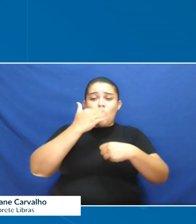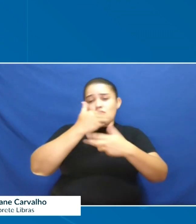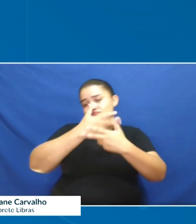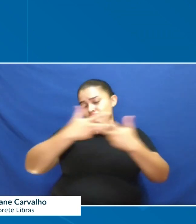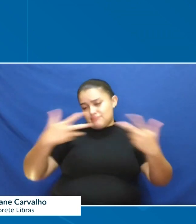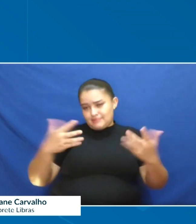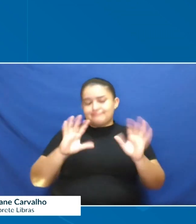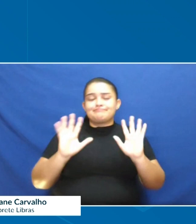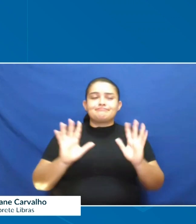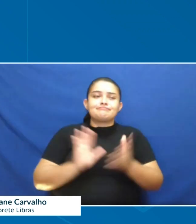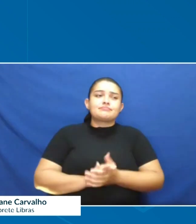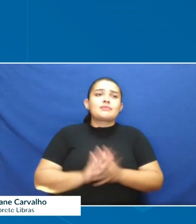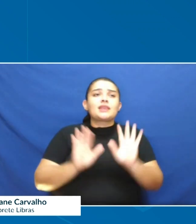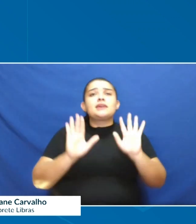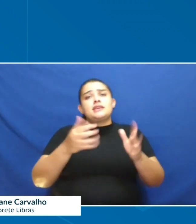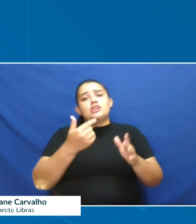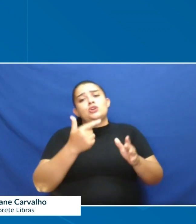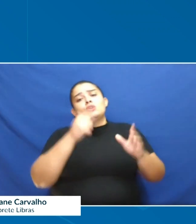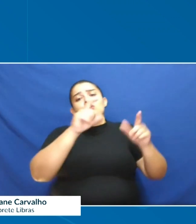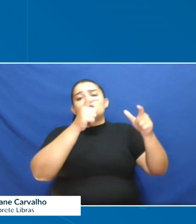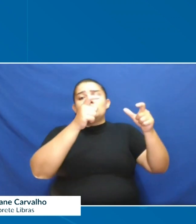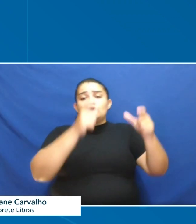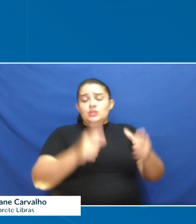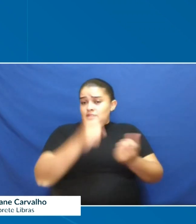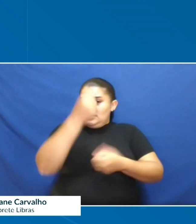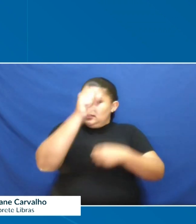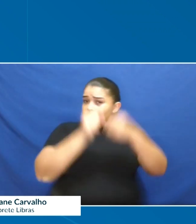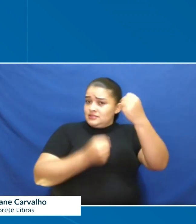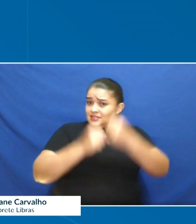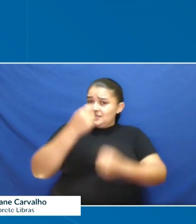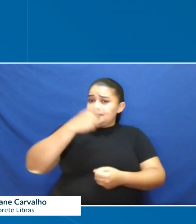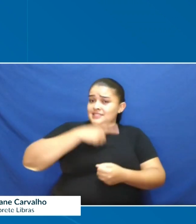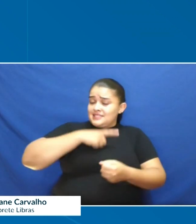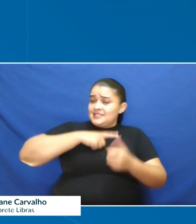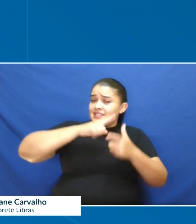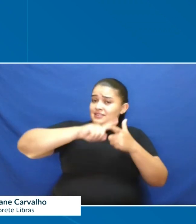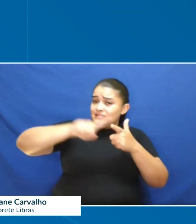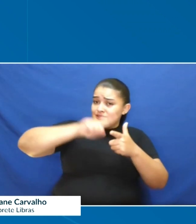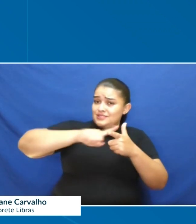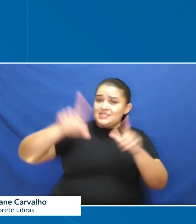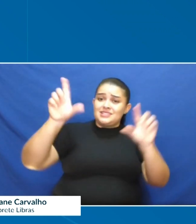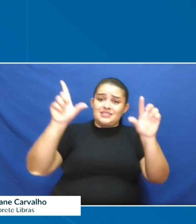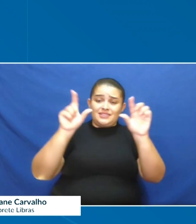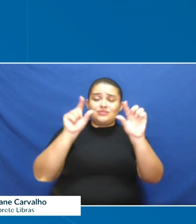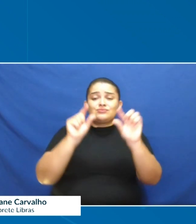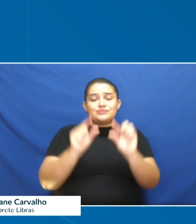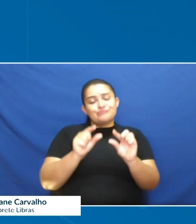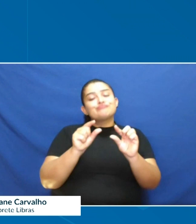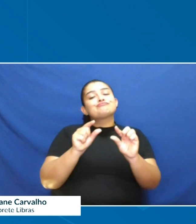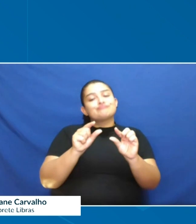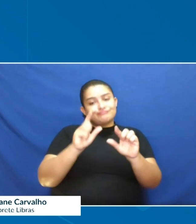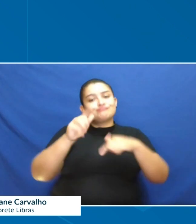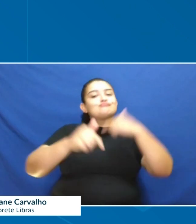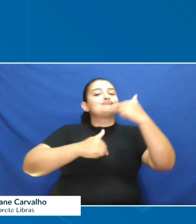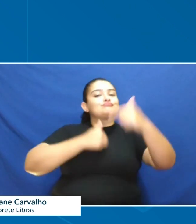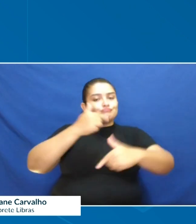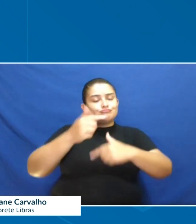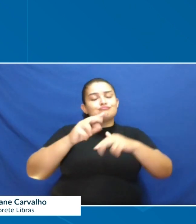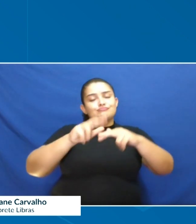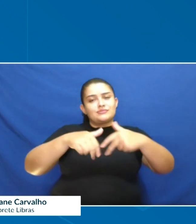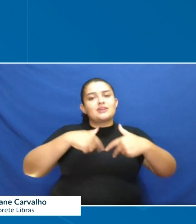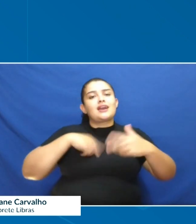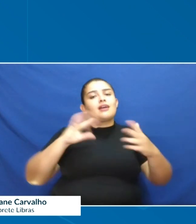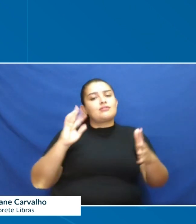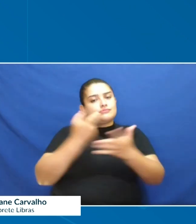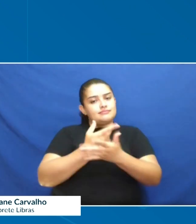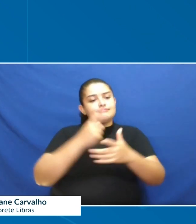em outros ambientes, em outras indústrias, houve uma certa redução da demanda. Então, problema, e um engenheiro